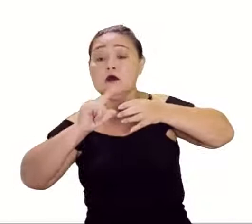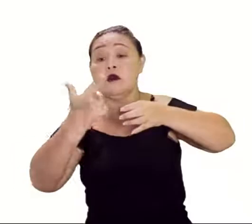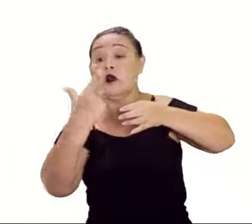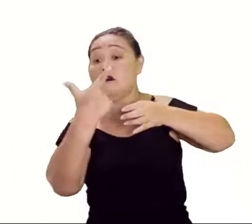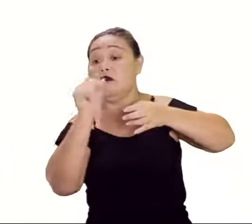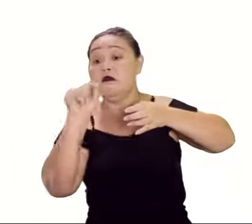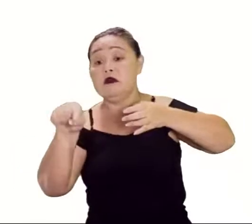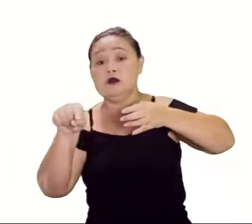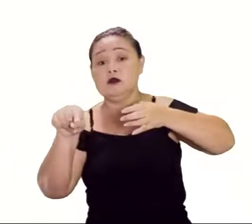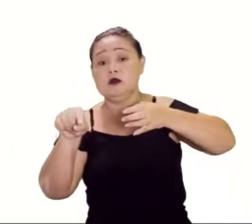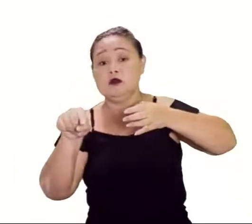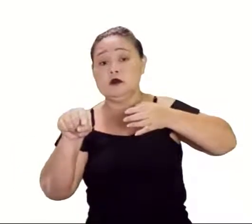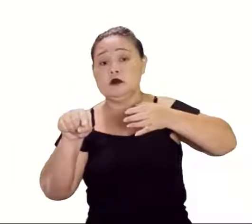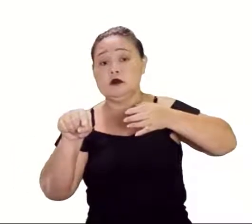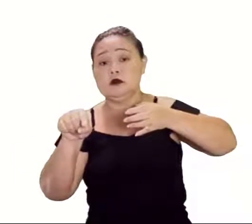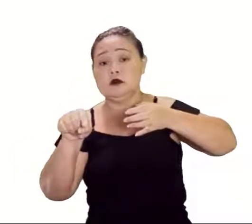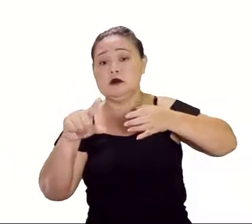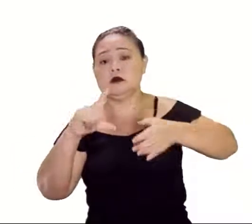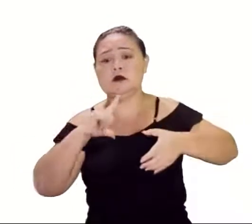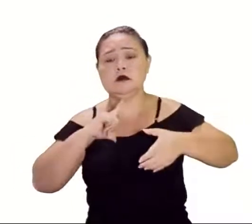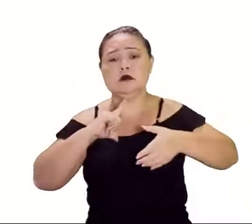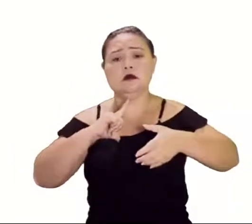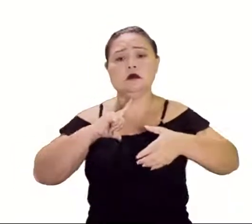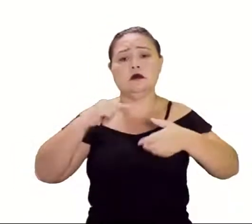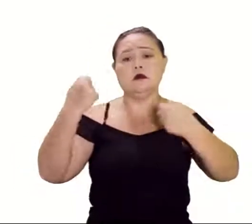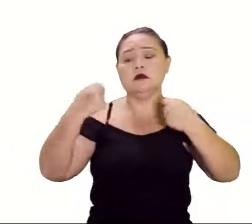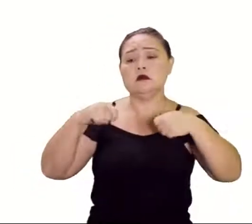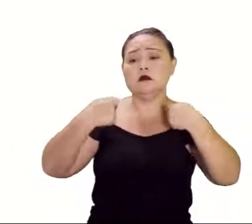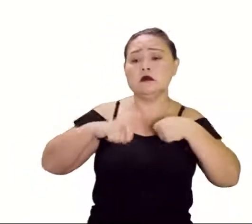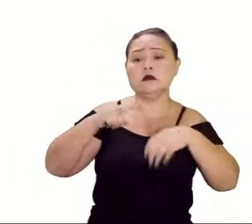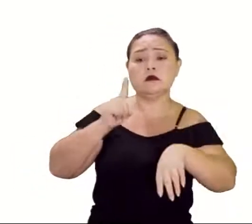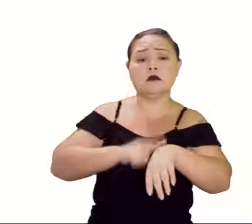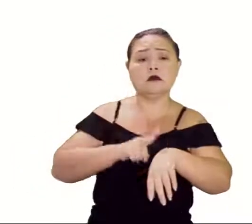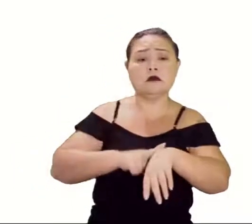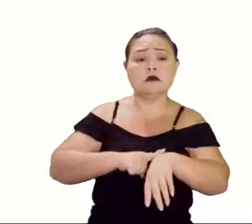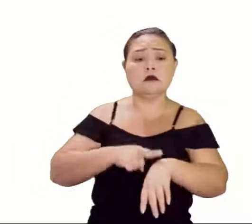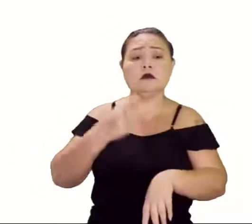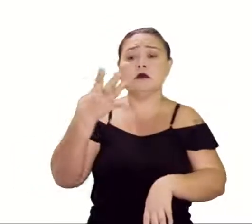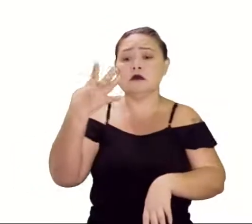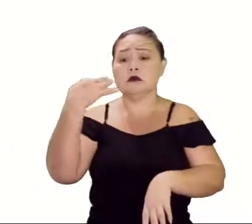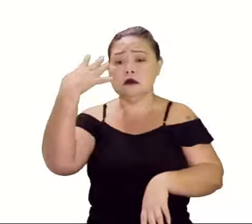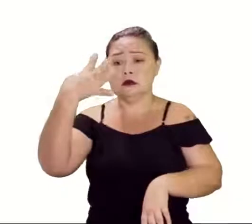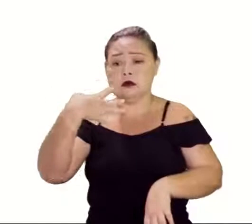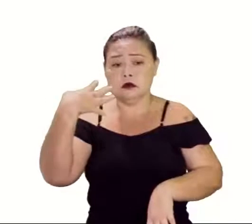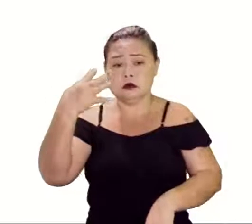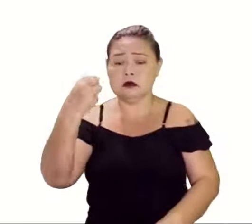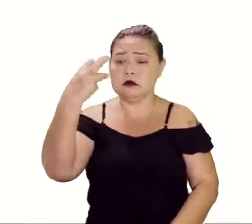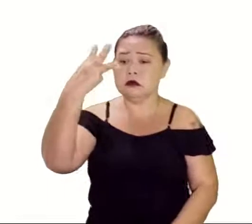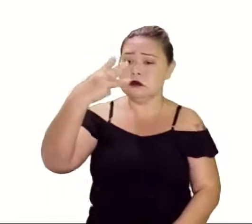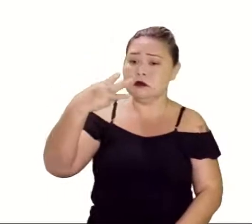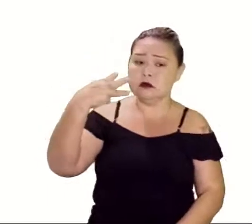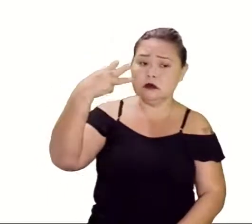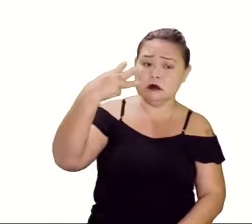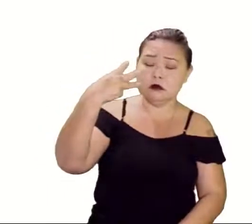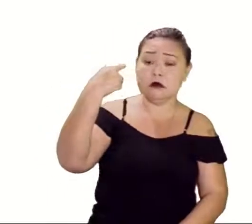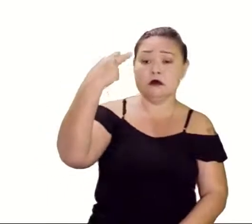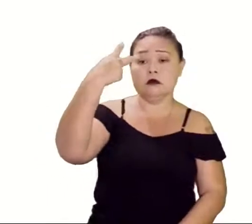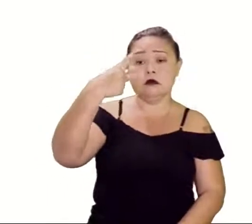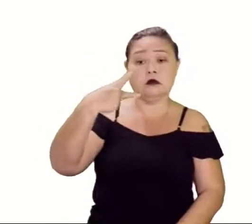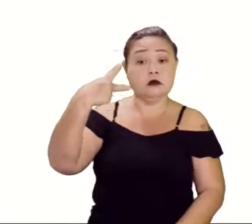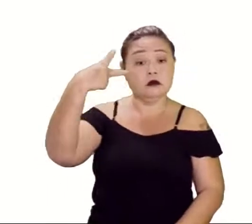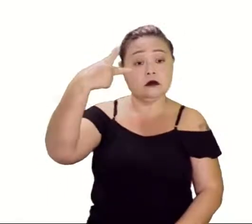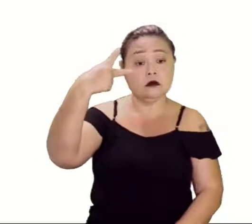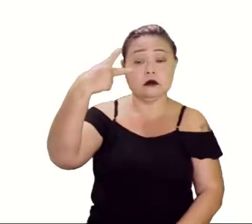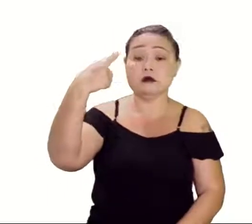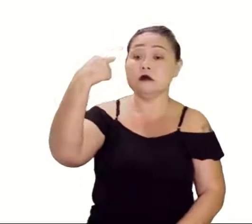mil bactérias, será necessário um tempo de 4 horas, 3 horas, 2